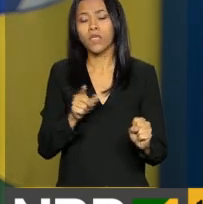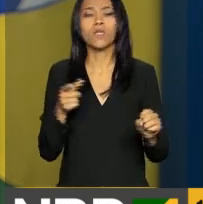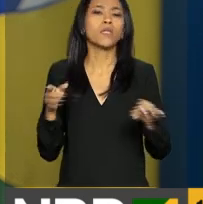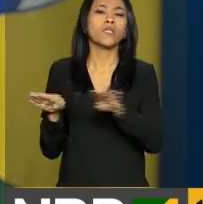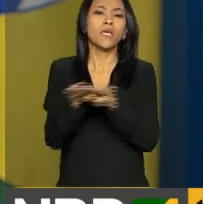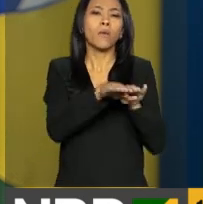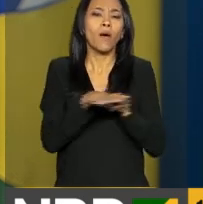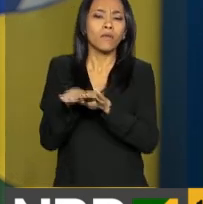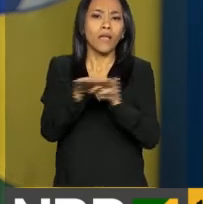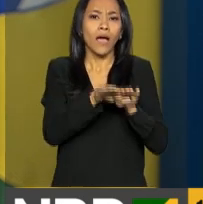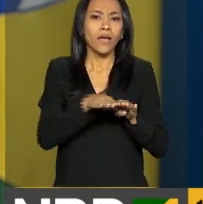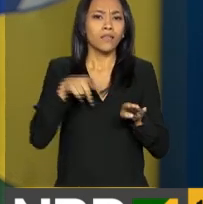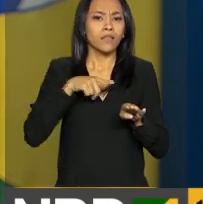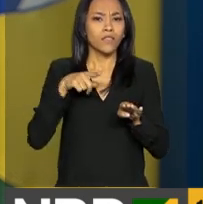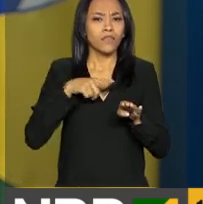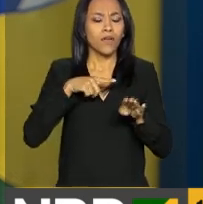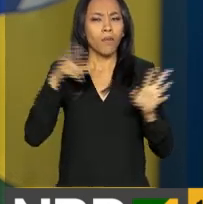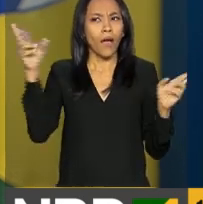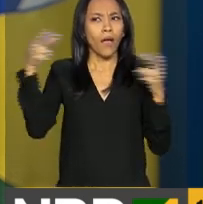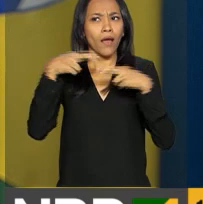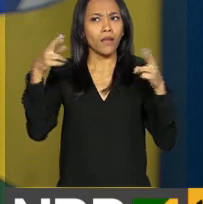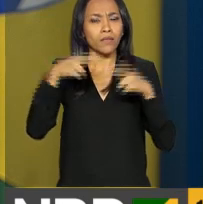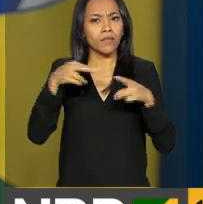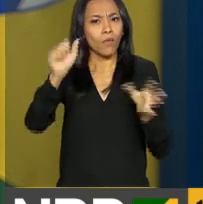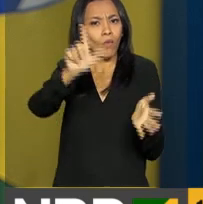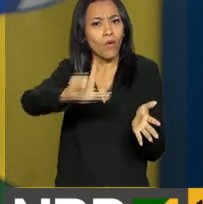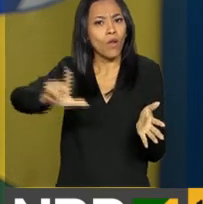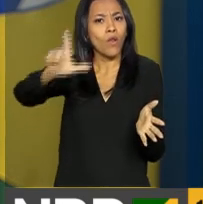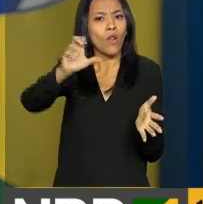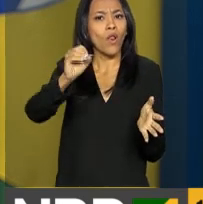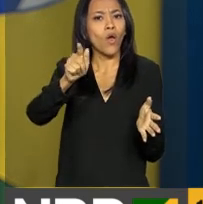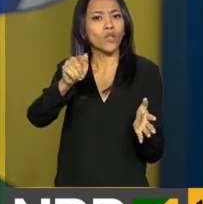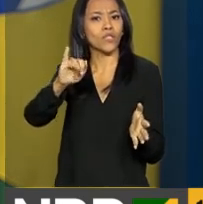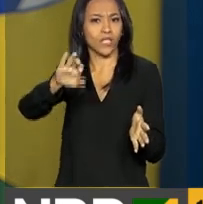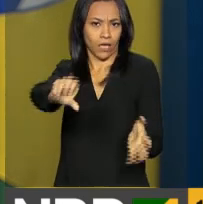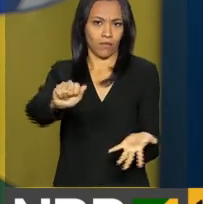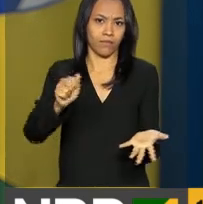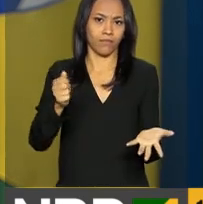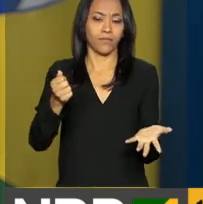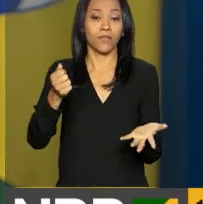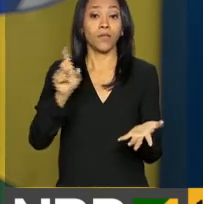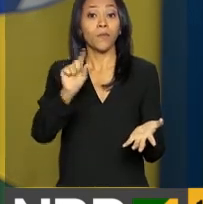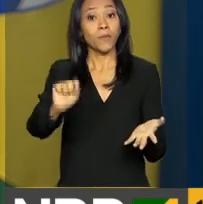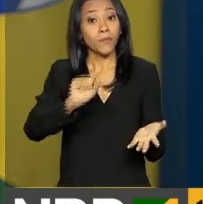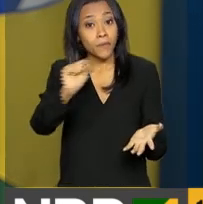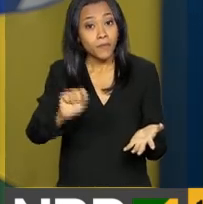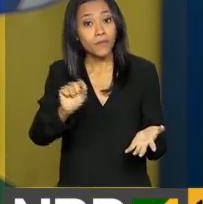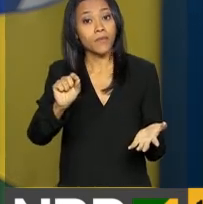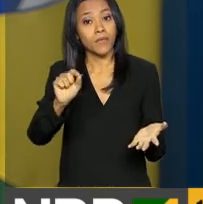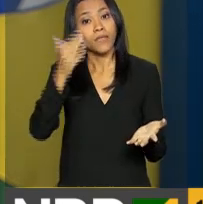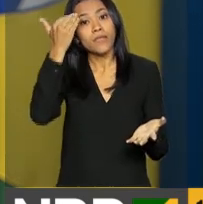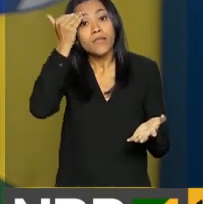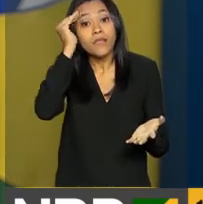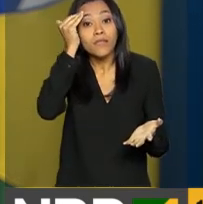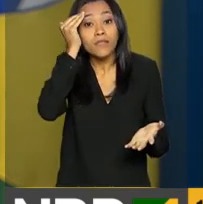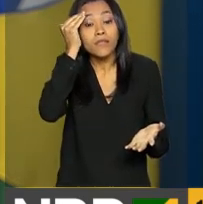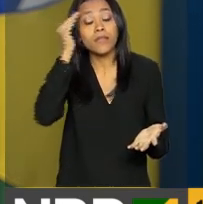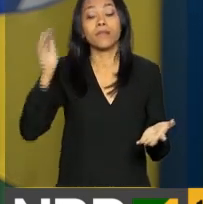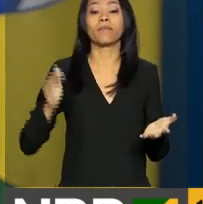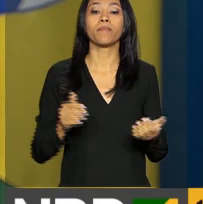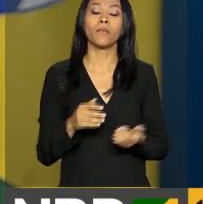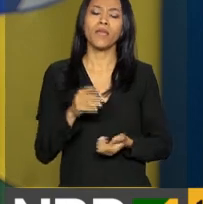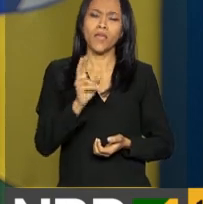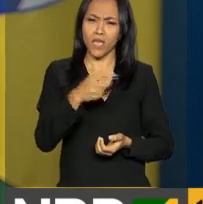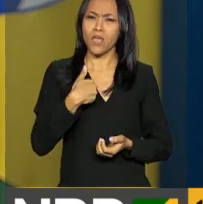você tiver uma correlação lógica entre uma discriminação e o fato que leva a discriminar. Eu dou